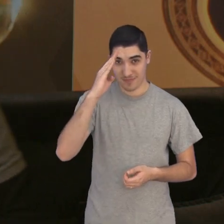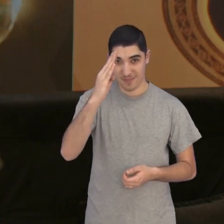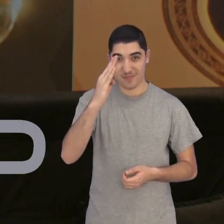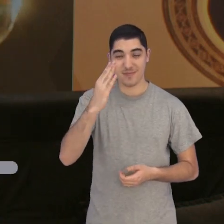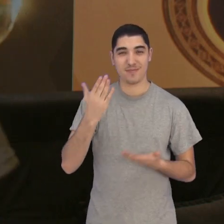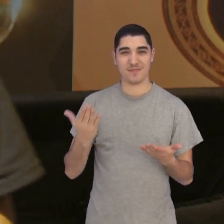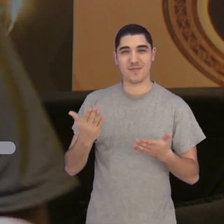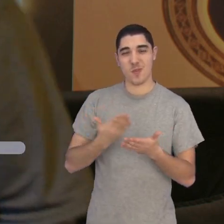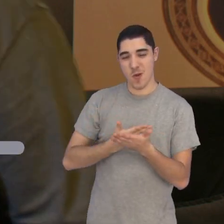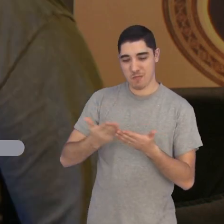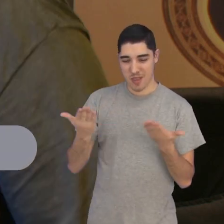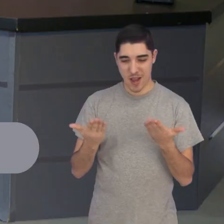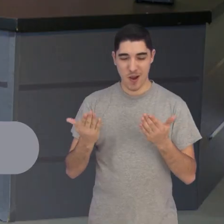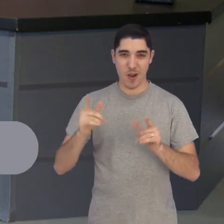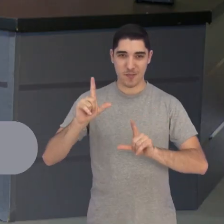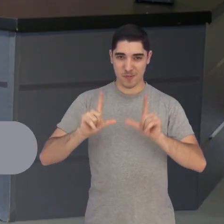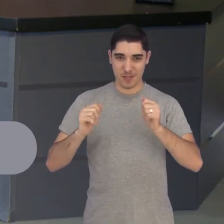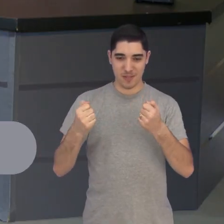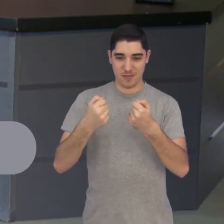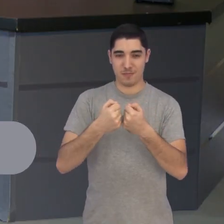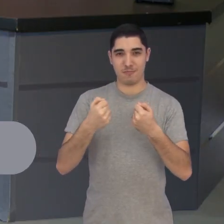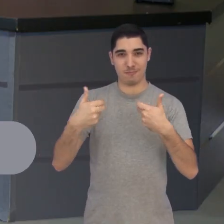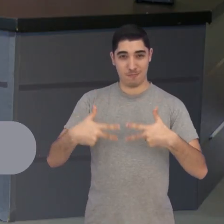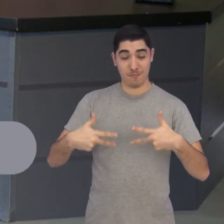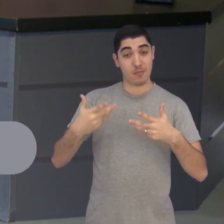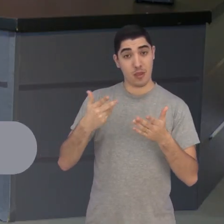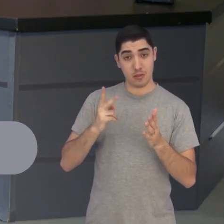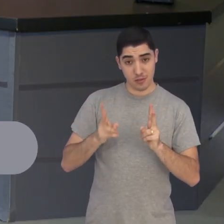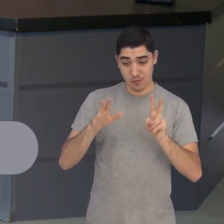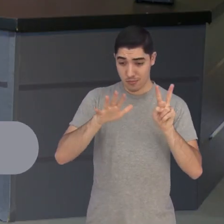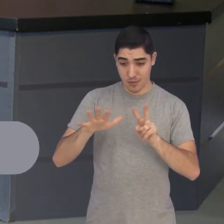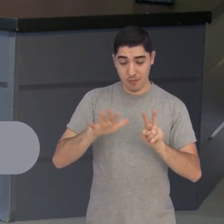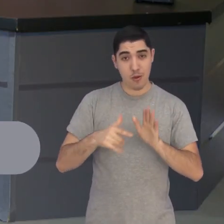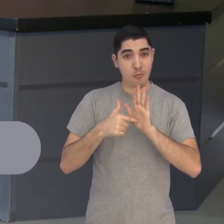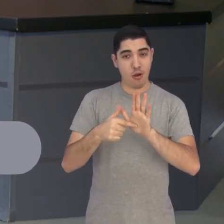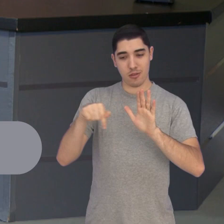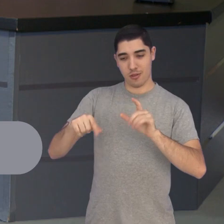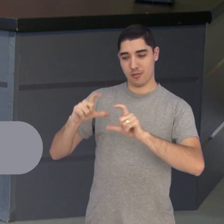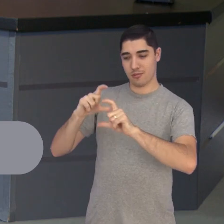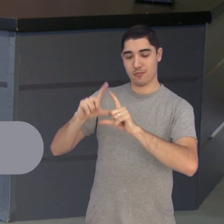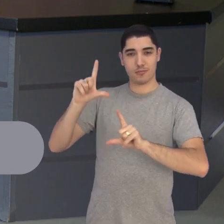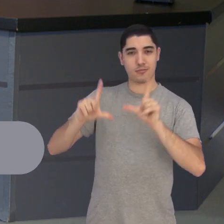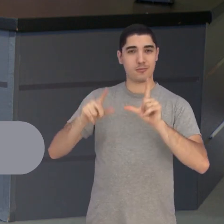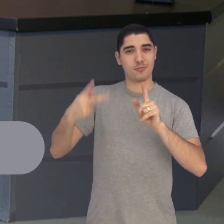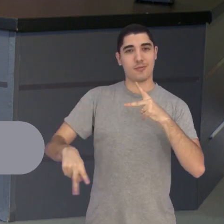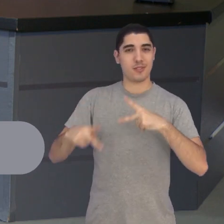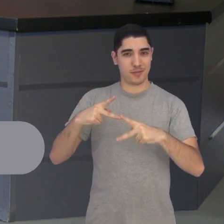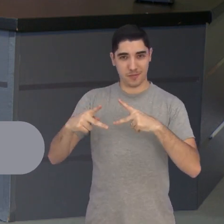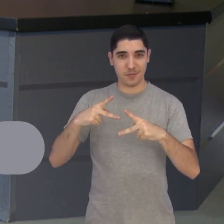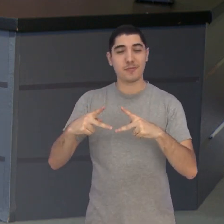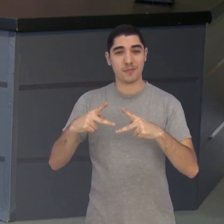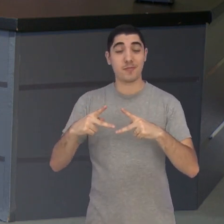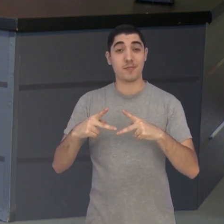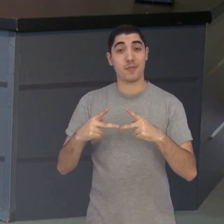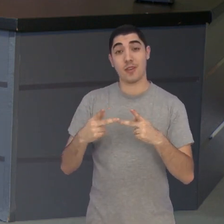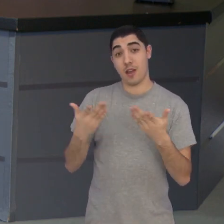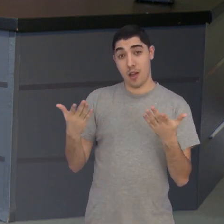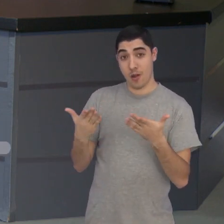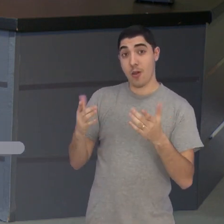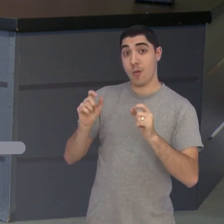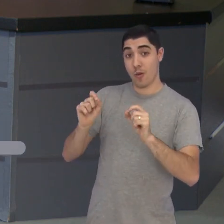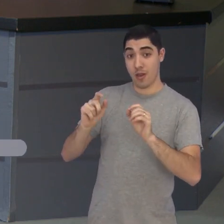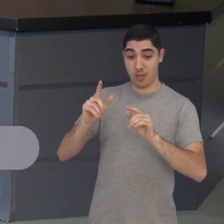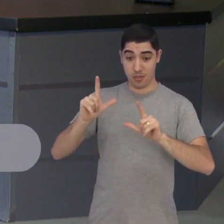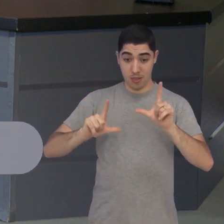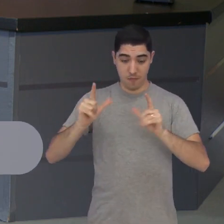É isso aí, galera. Salve, salve! Tá começando mais um Tá Ligado, seu programa semanal realizado pela TV Câmara de São José dos Campos e agora